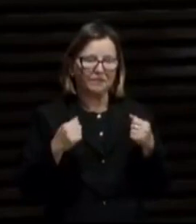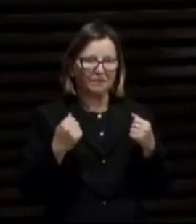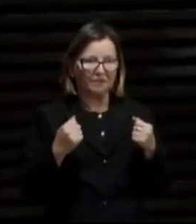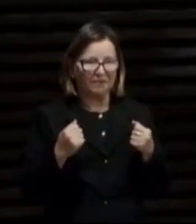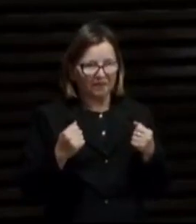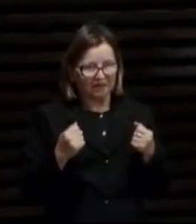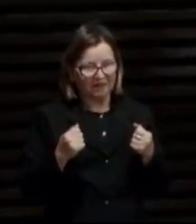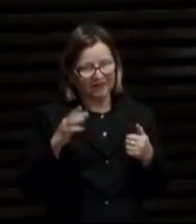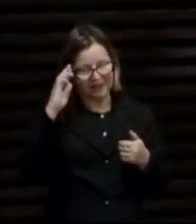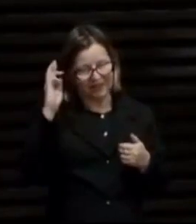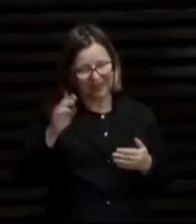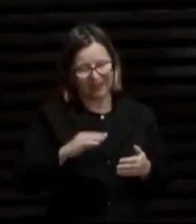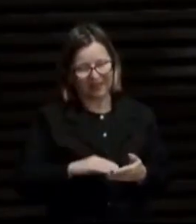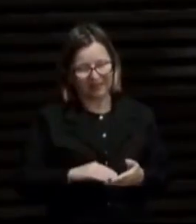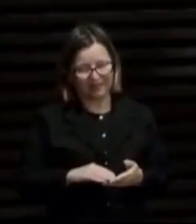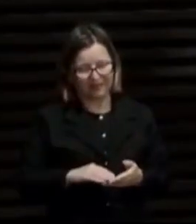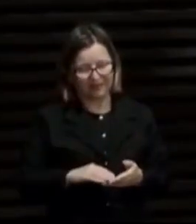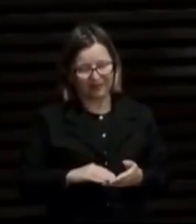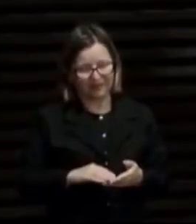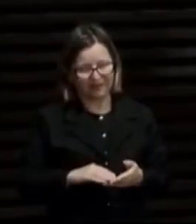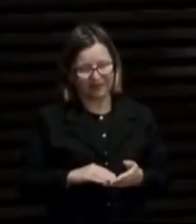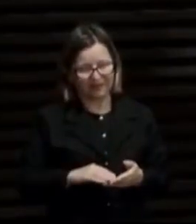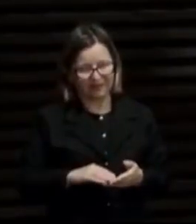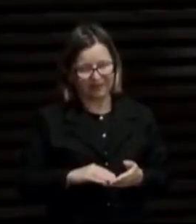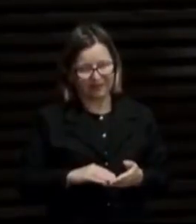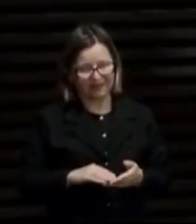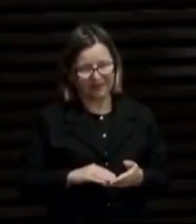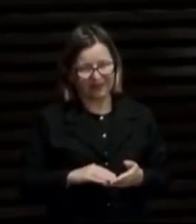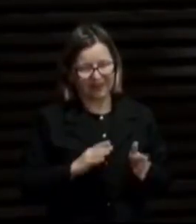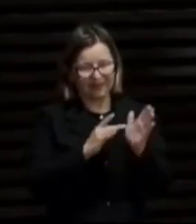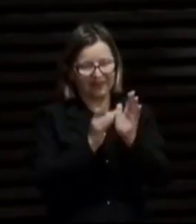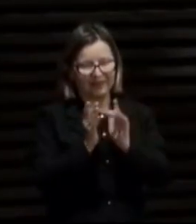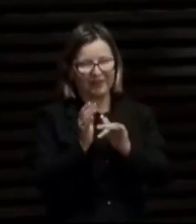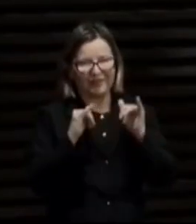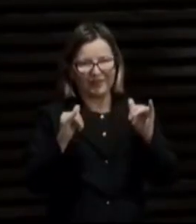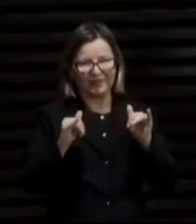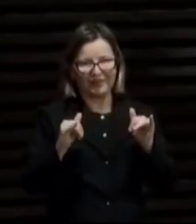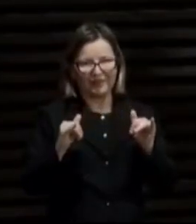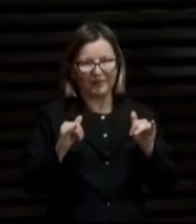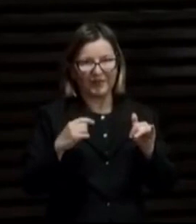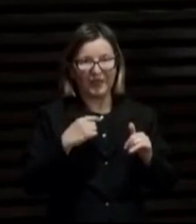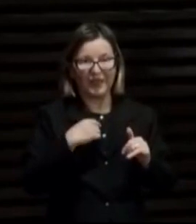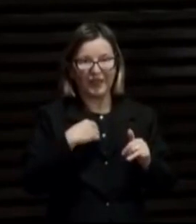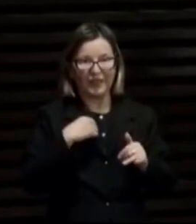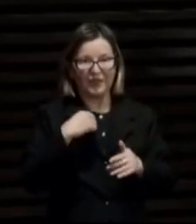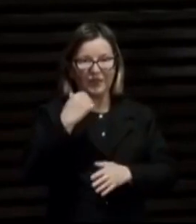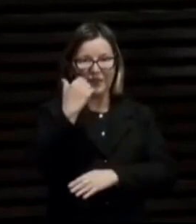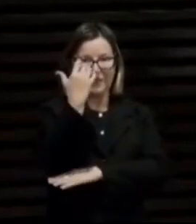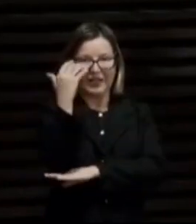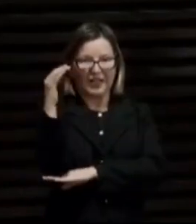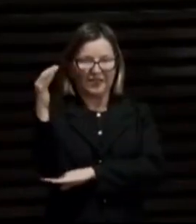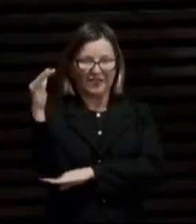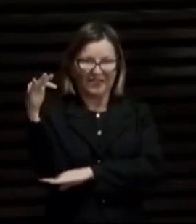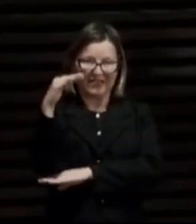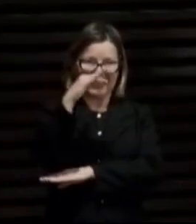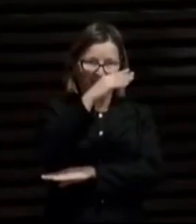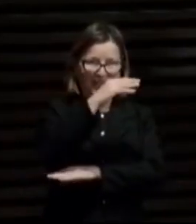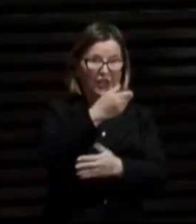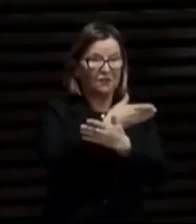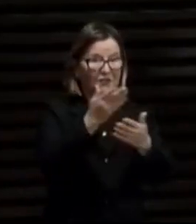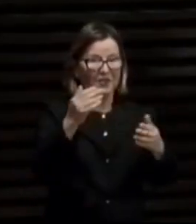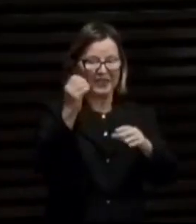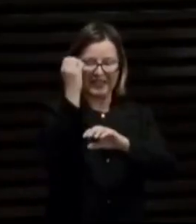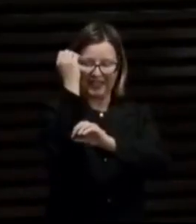João 15, 5? Eu sou a videira, vós os ramos. Quem permanece em mim e eu